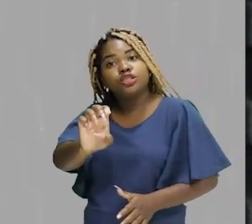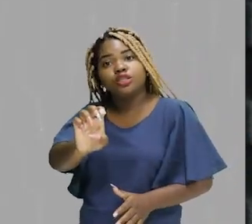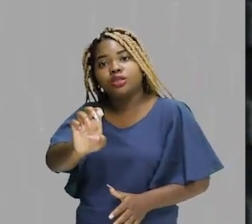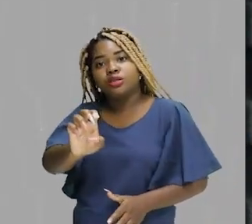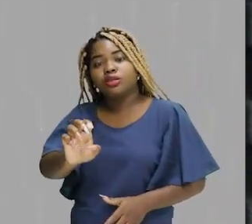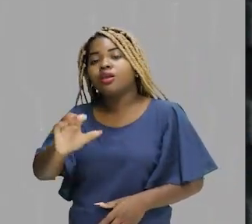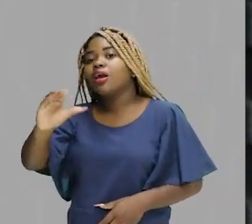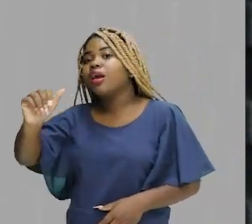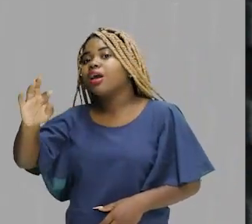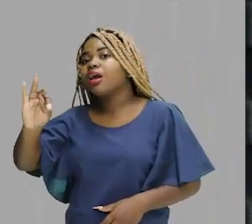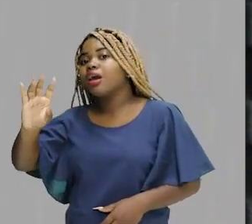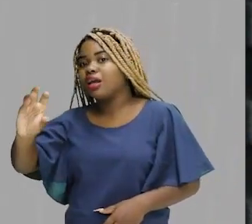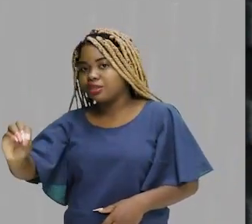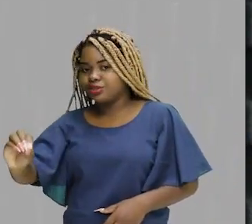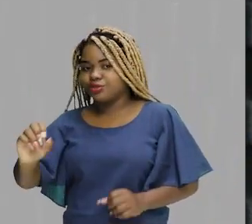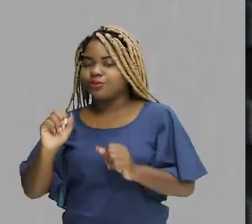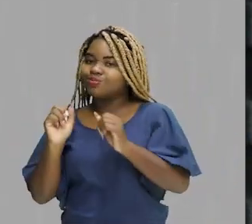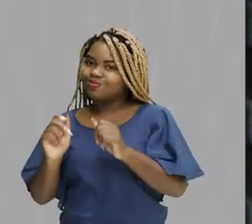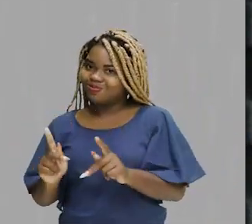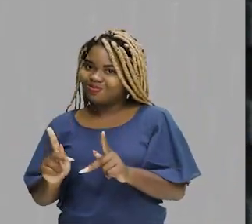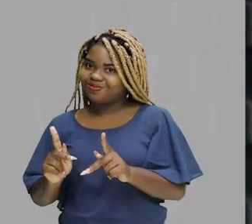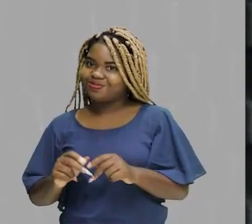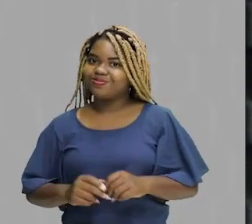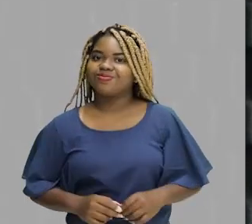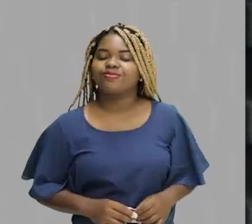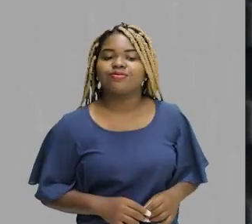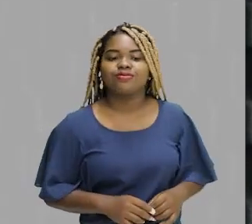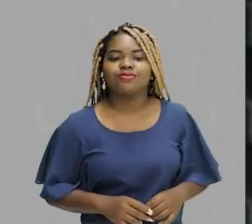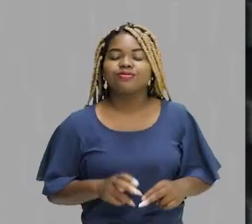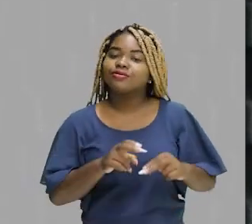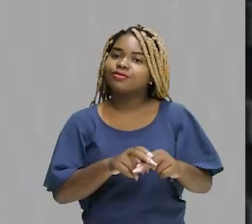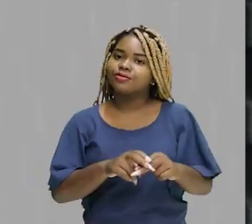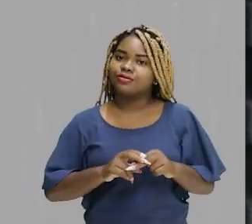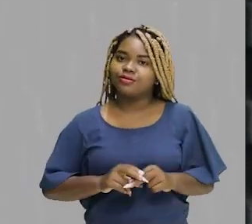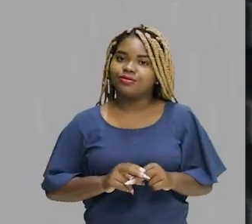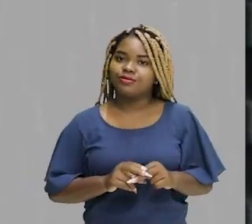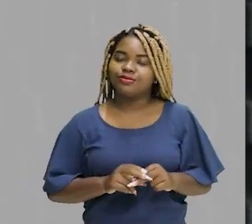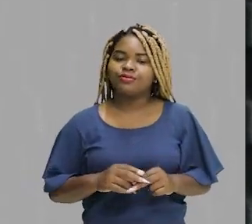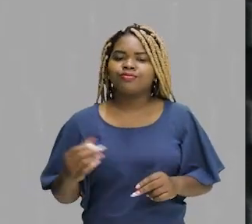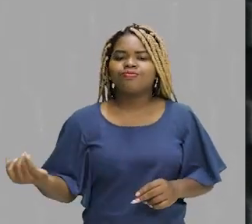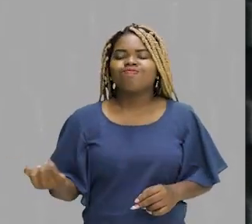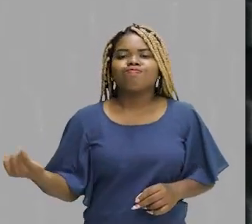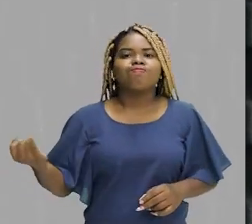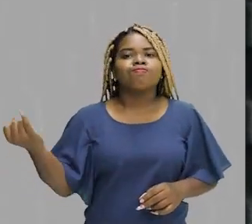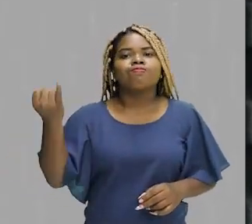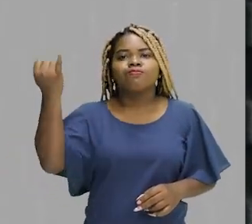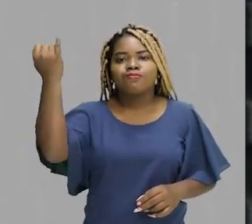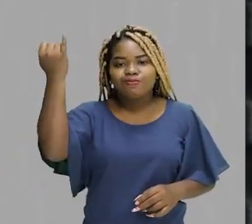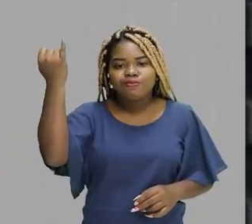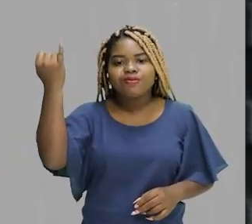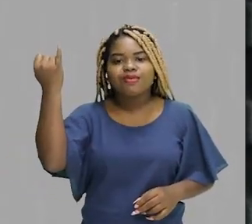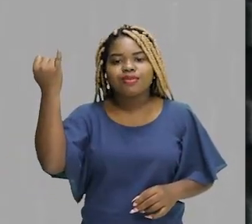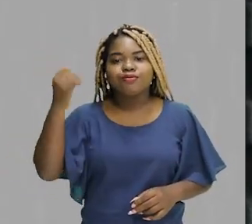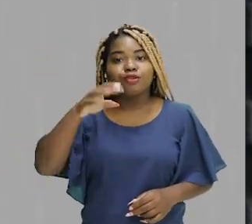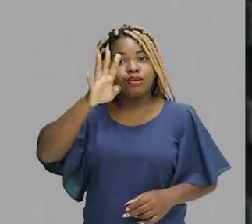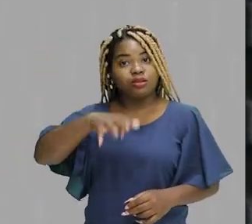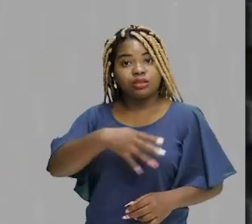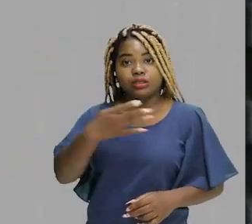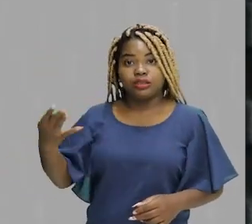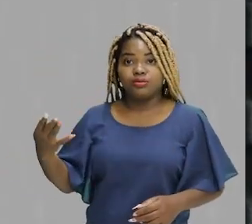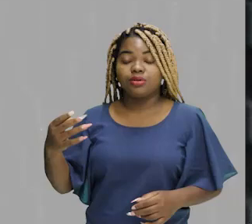do cátion, ok? Para isso, é importantíssimo essa tela. E